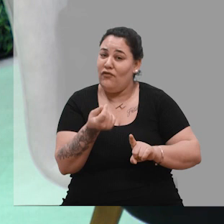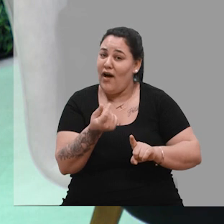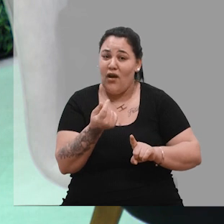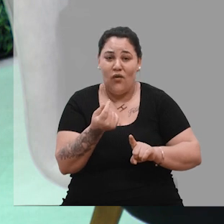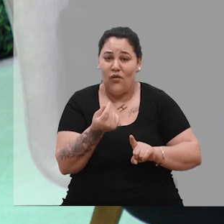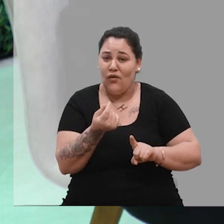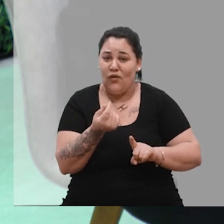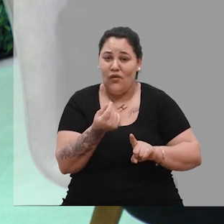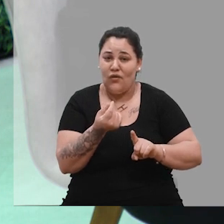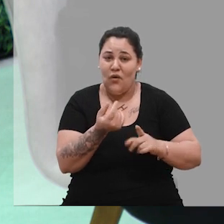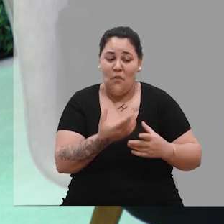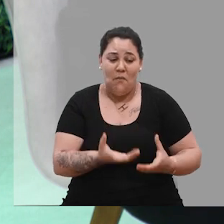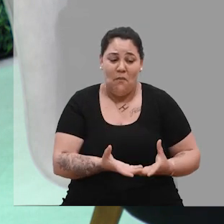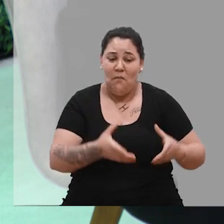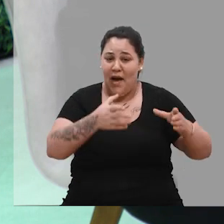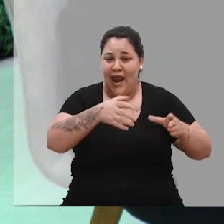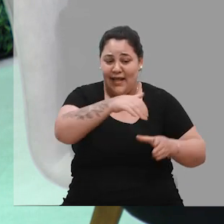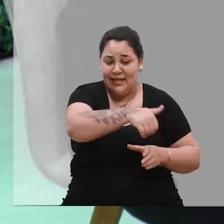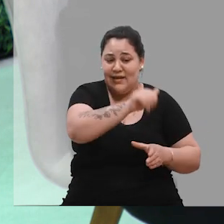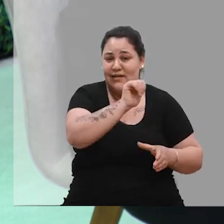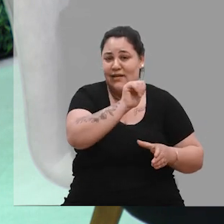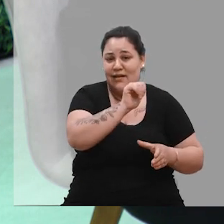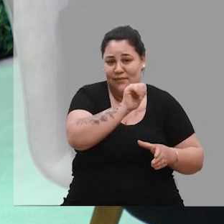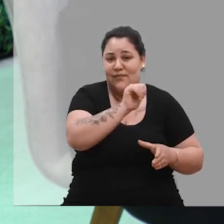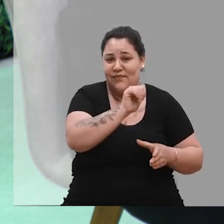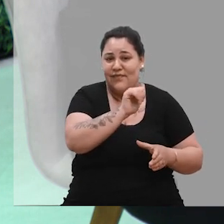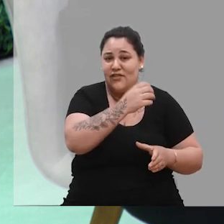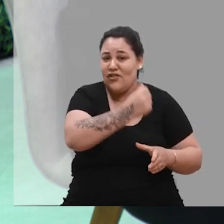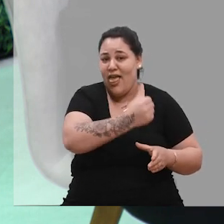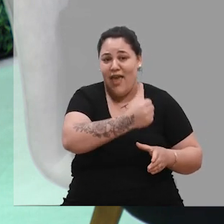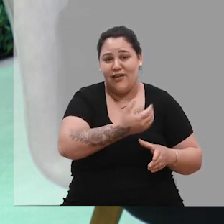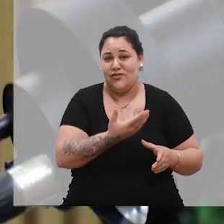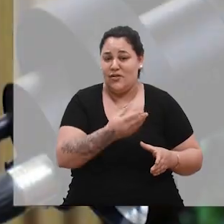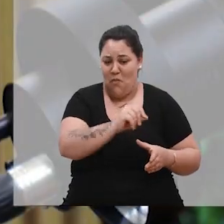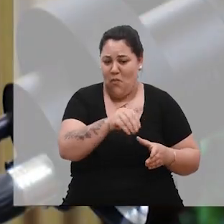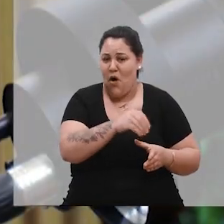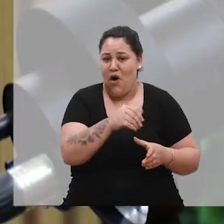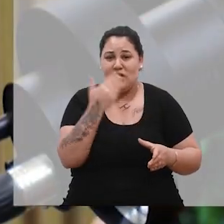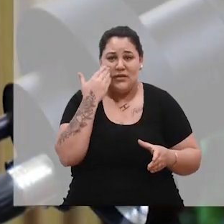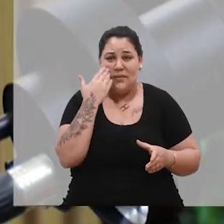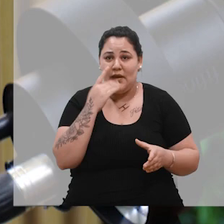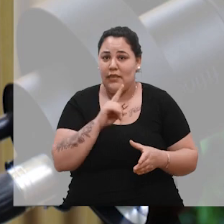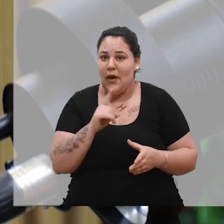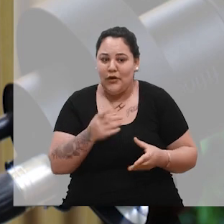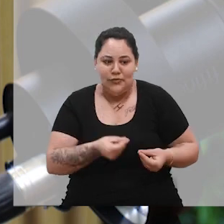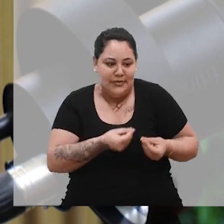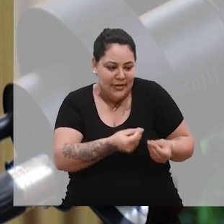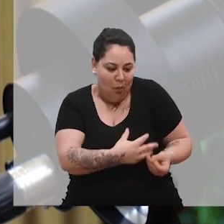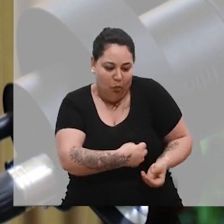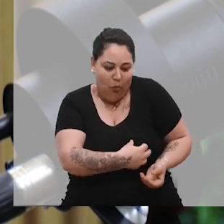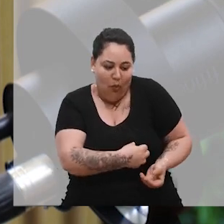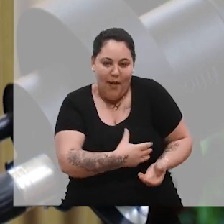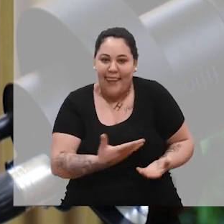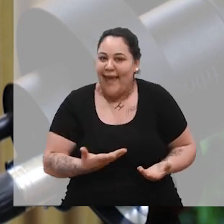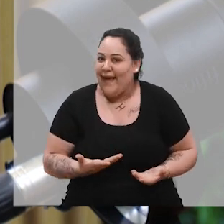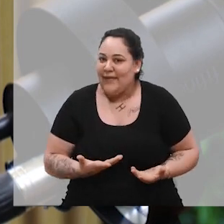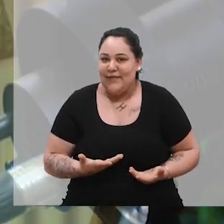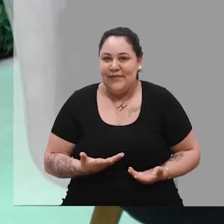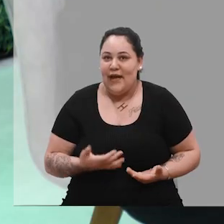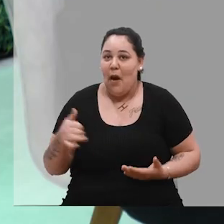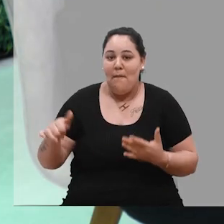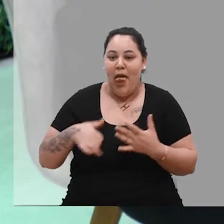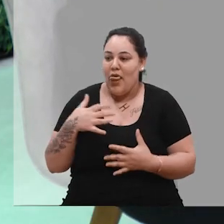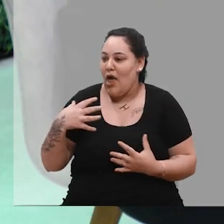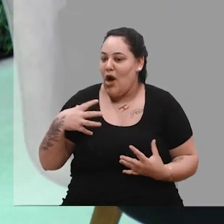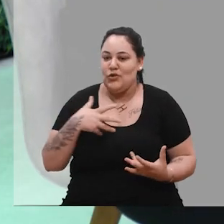leite se tu for comprar uma lata de leite hoje. Não, a gente tem que dar o leite materno, tá aí, É tá de pronto, graça, tá de é graça. o melhor do